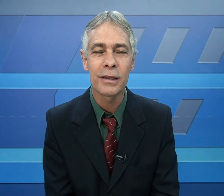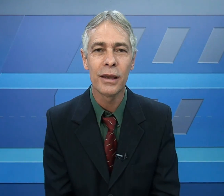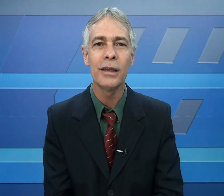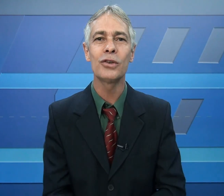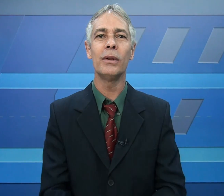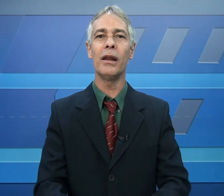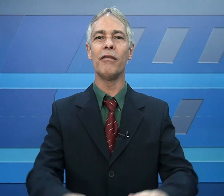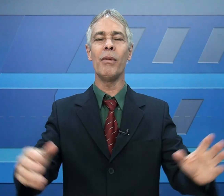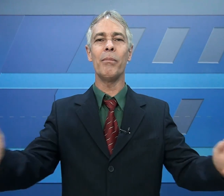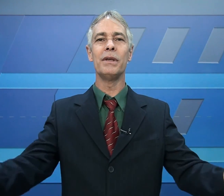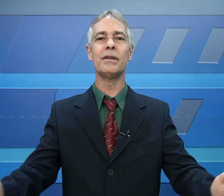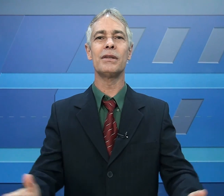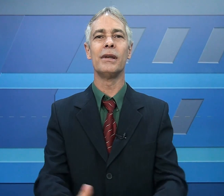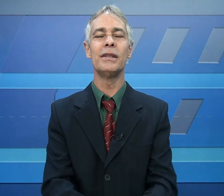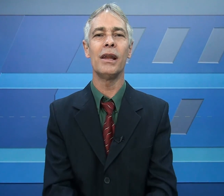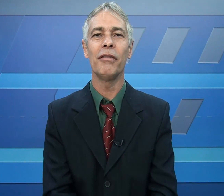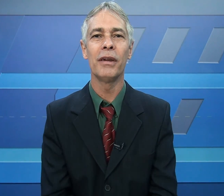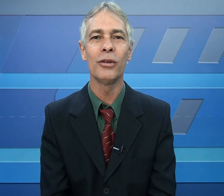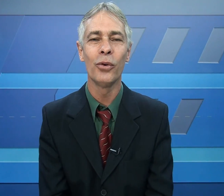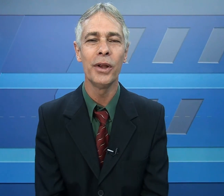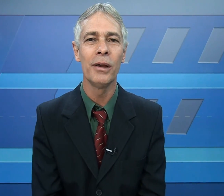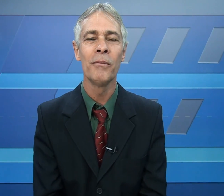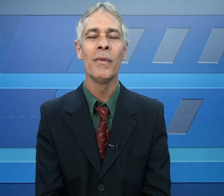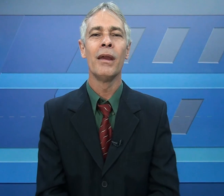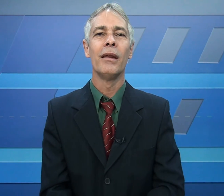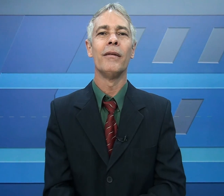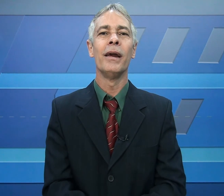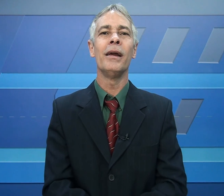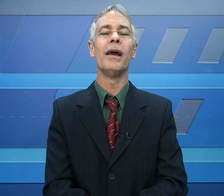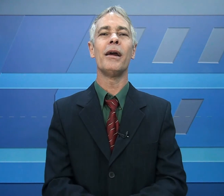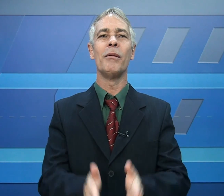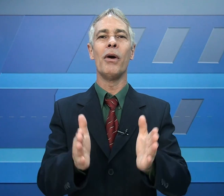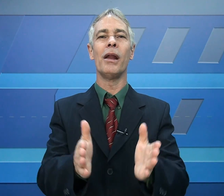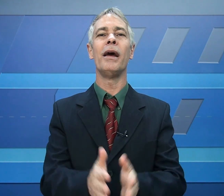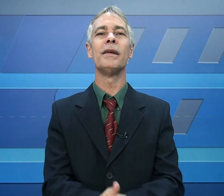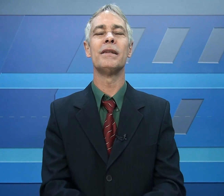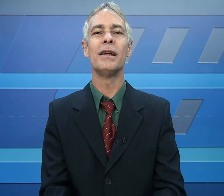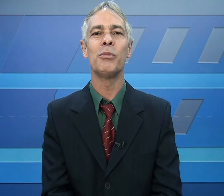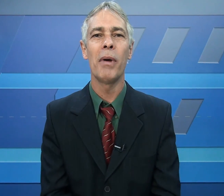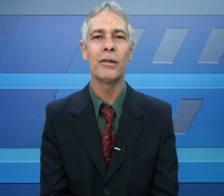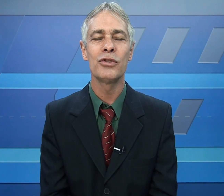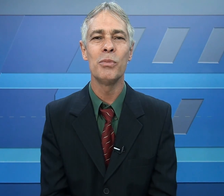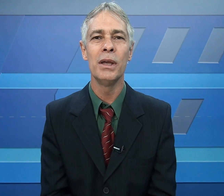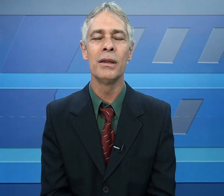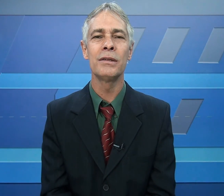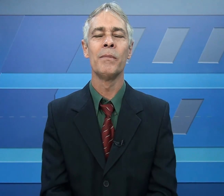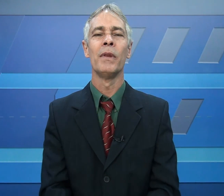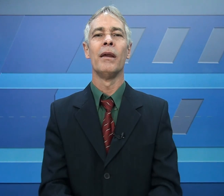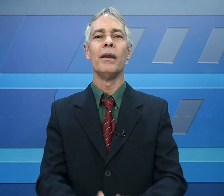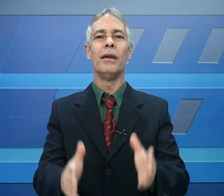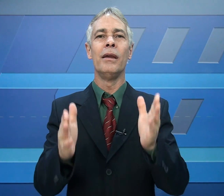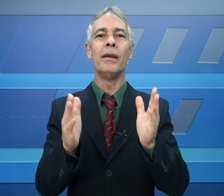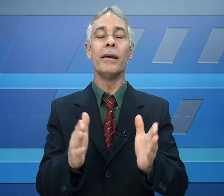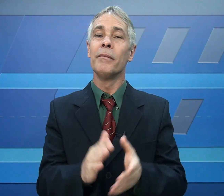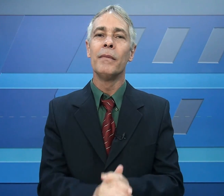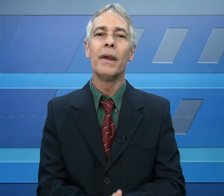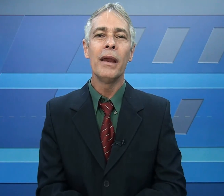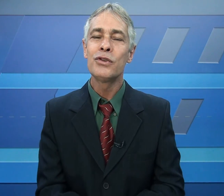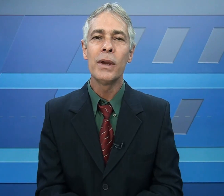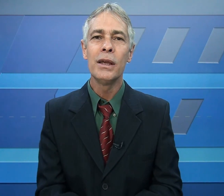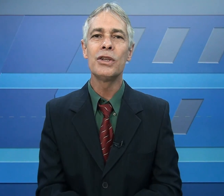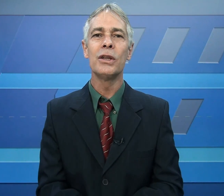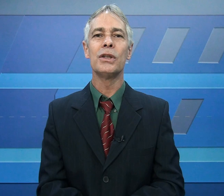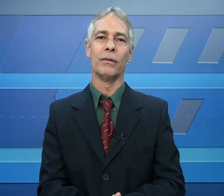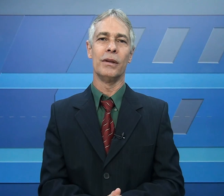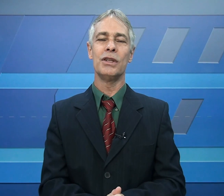adora skate. Quando ela vê uma pista de skate, ela fica doida, né? Ela que mora lá na cidade de Patos de Minas. E é